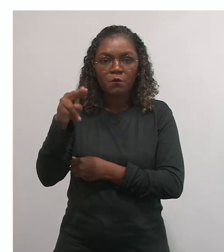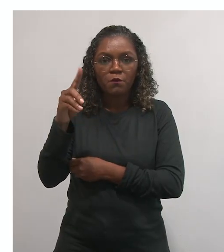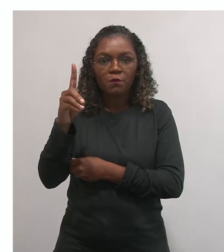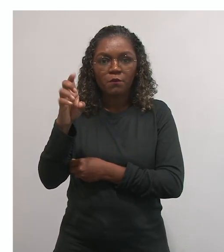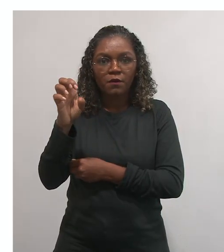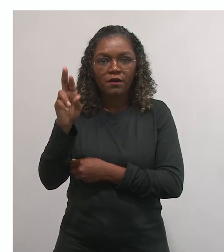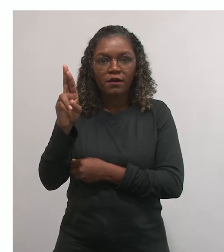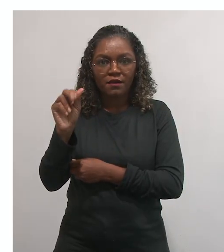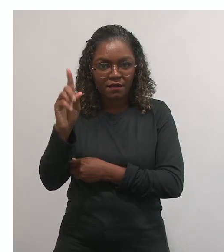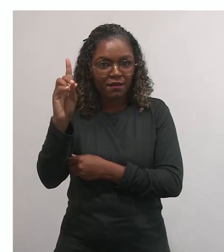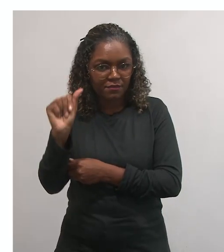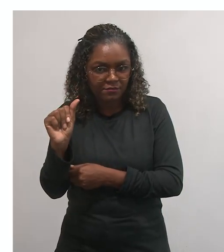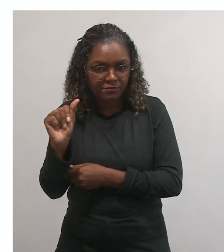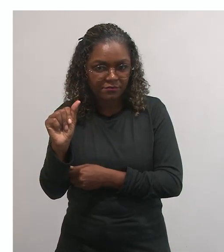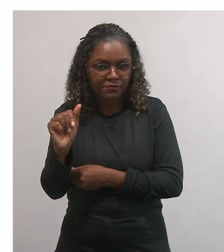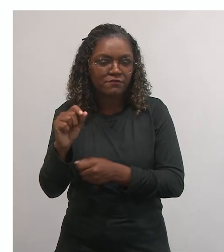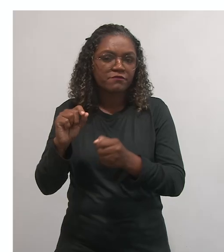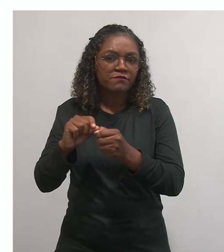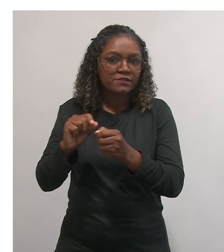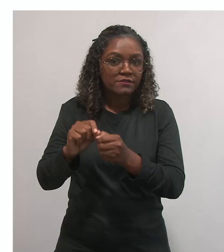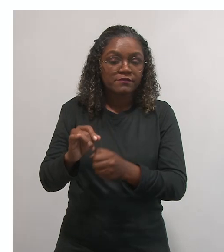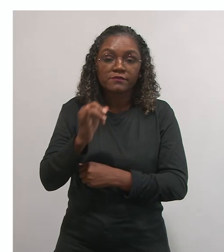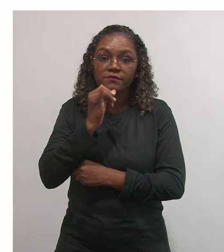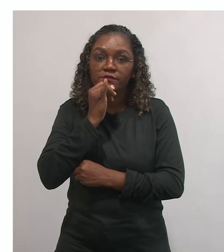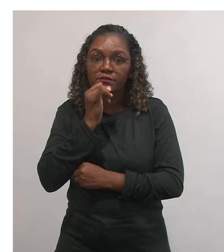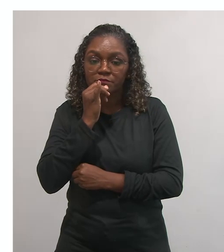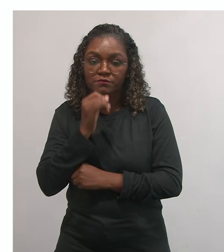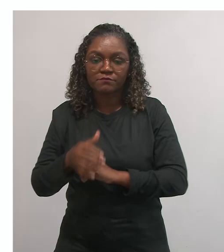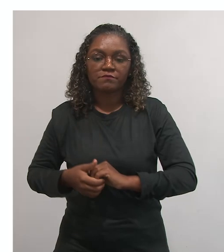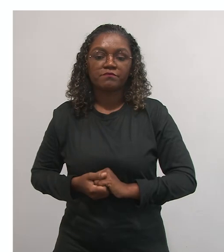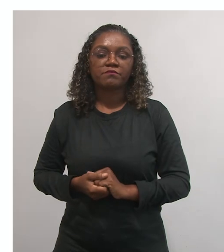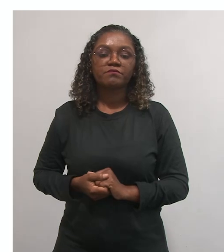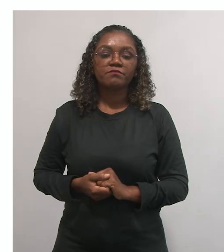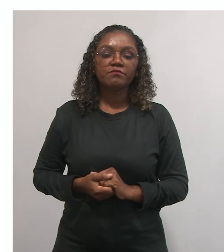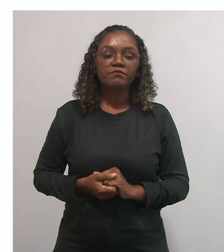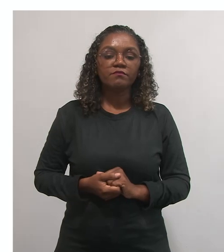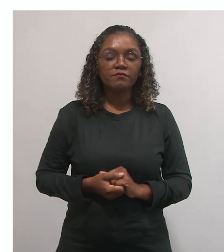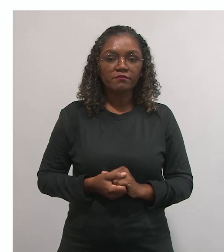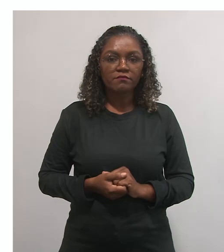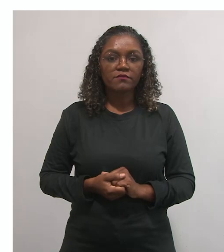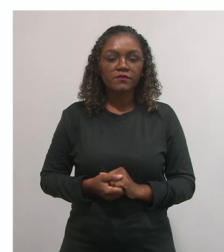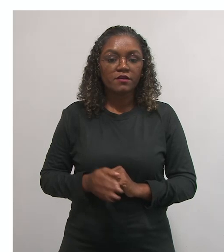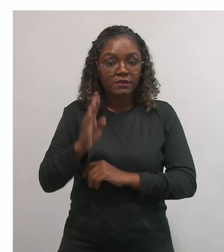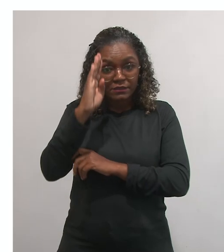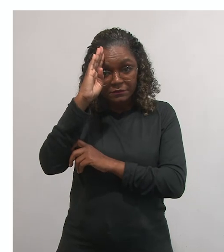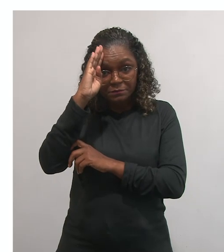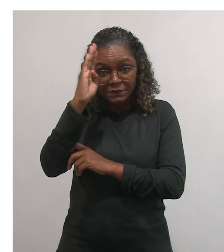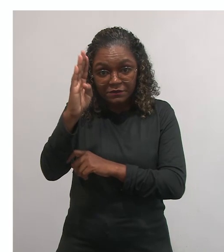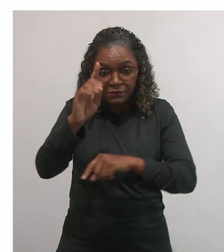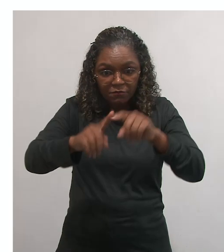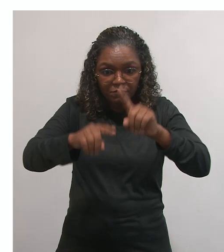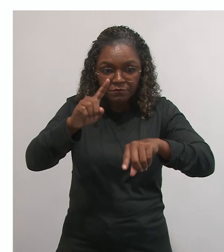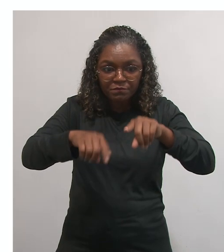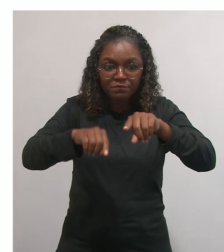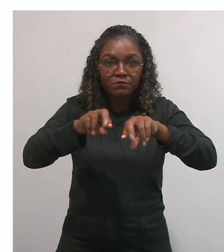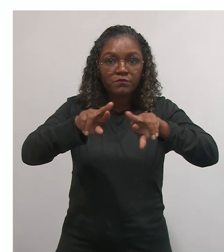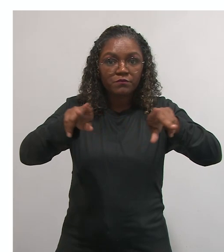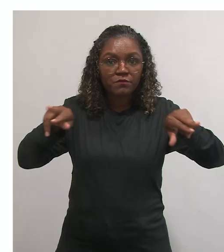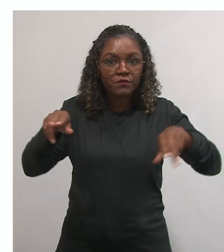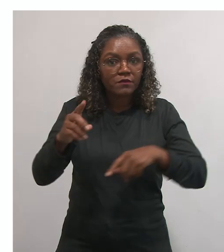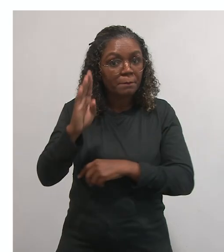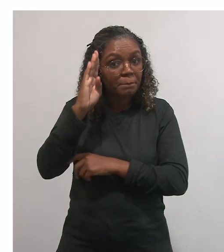de calcular a margem de contribuição ponderada a gente calcula a margem de contribuição dos principais produtos